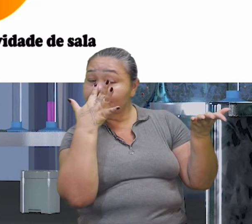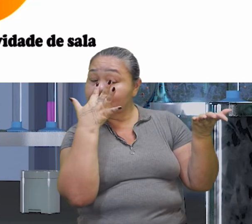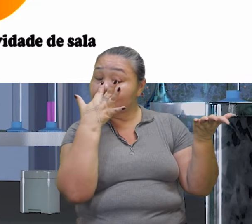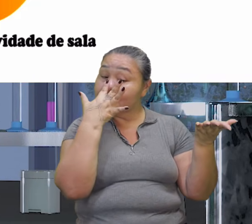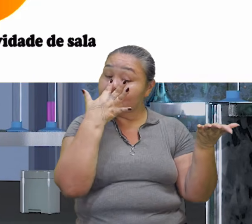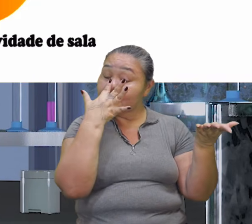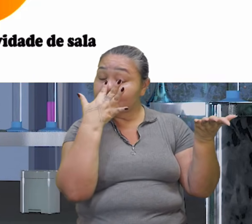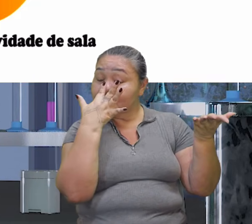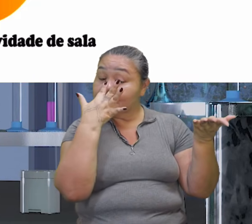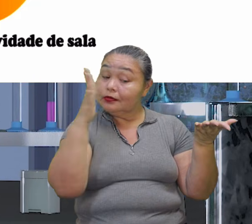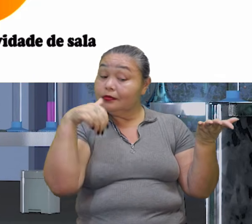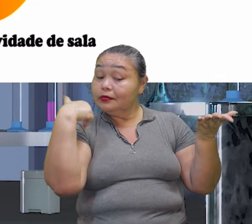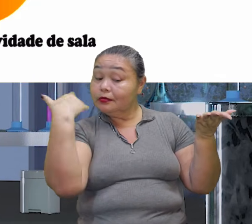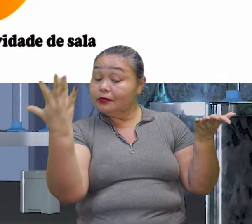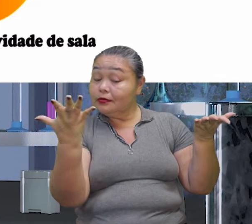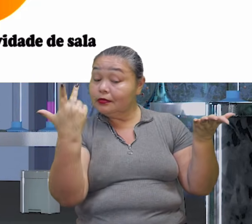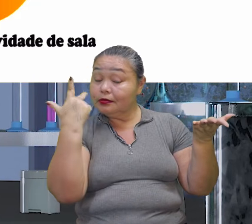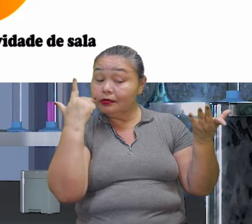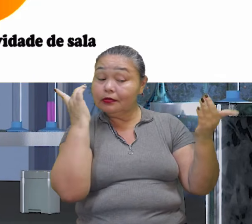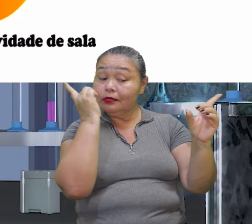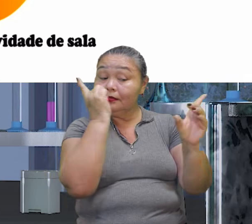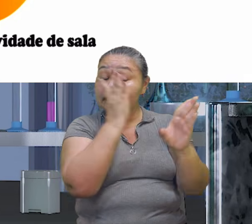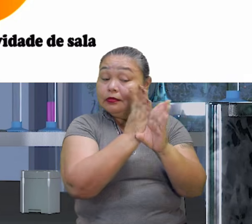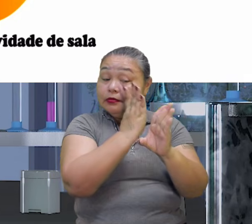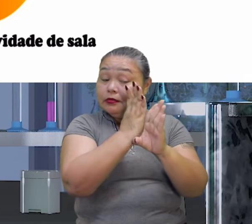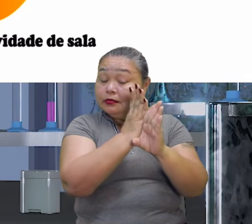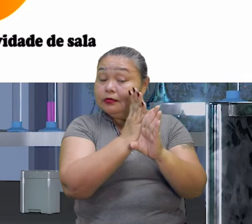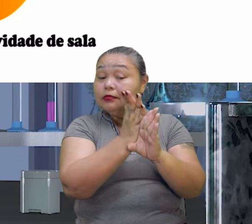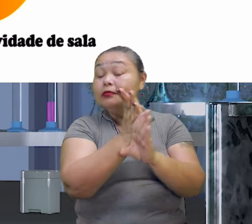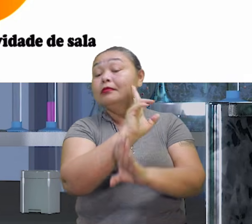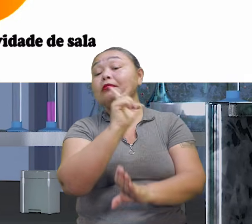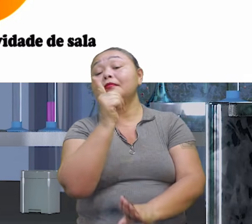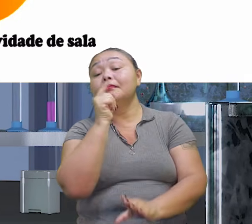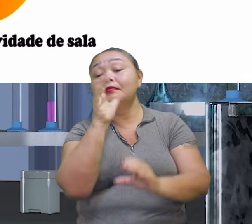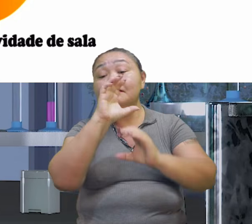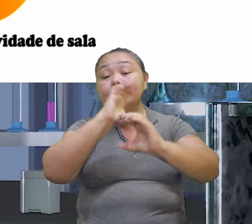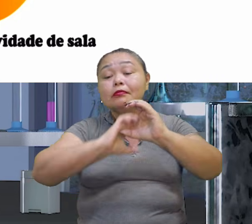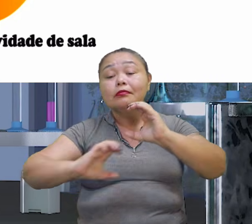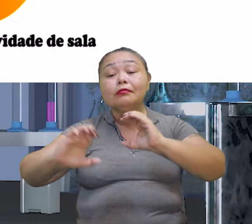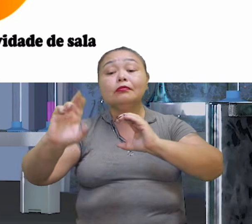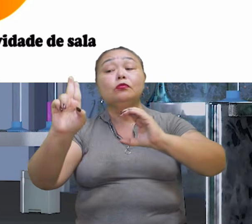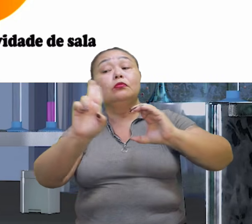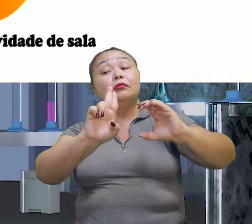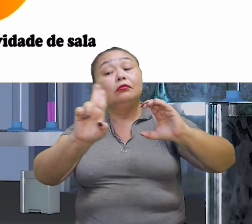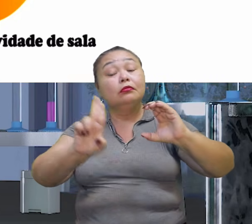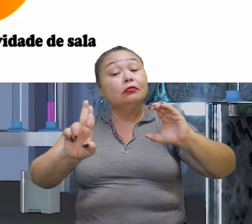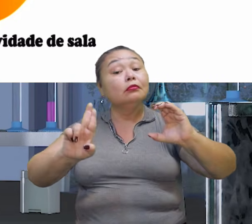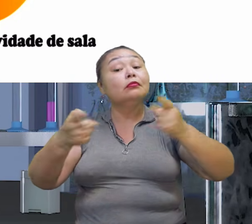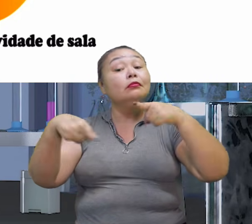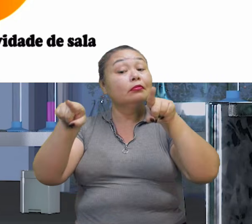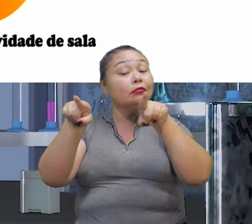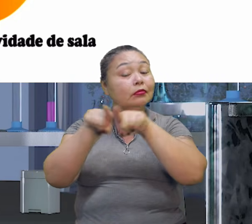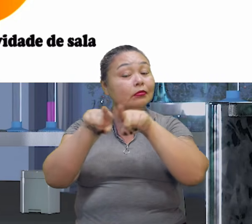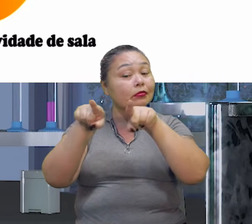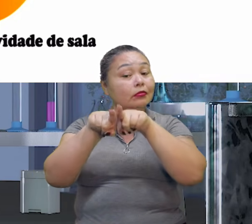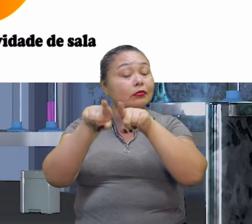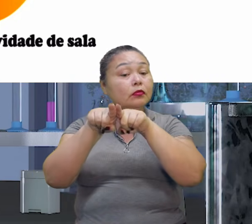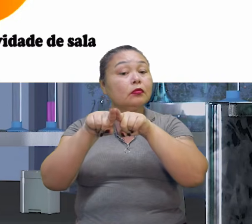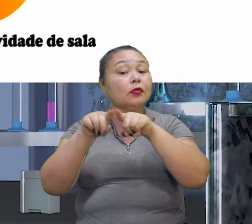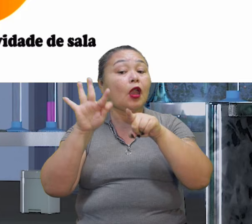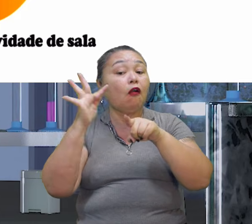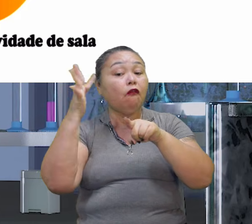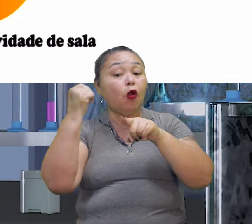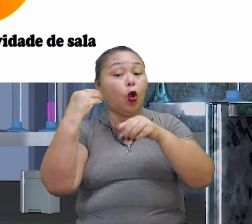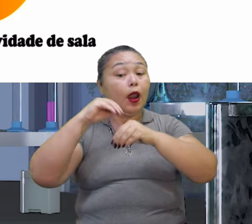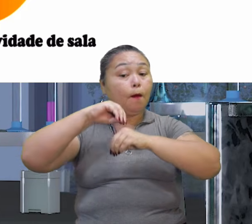Observaram que além de identificar quem é o hidrocarboneto, nomenclatura, nós trabalhamos também com as